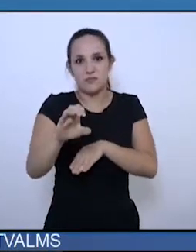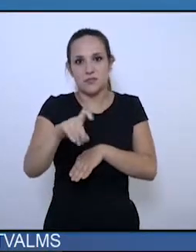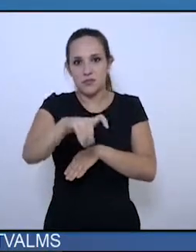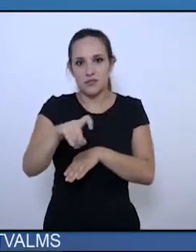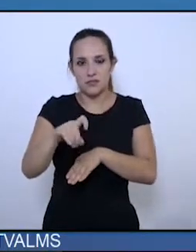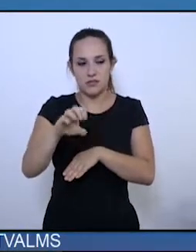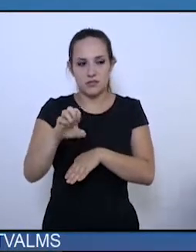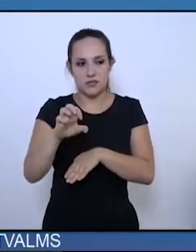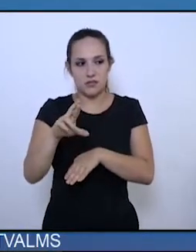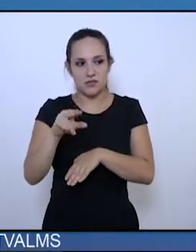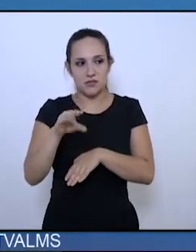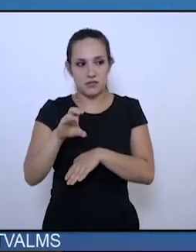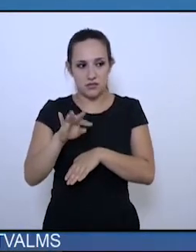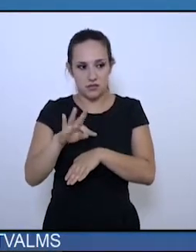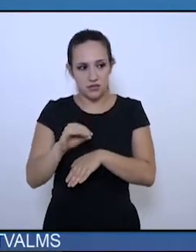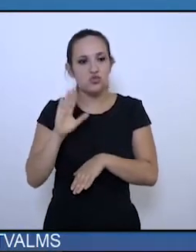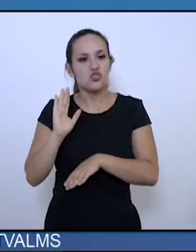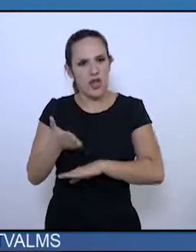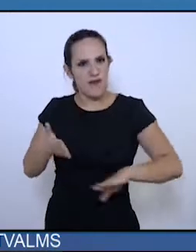outras vezes,